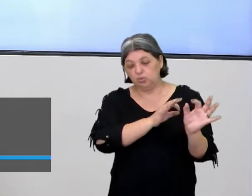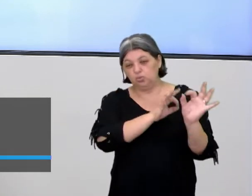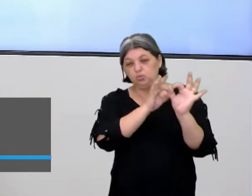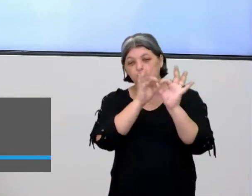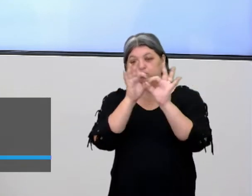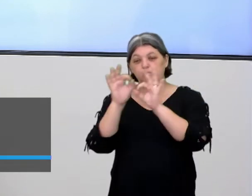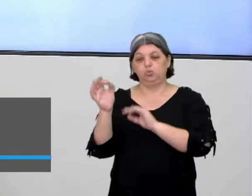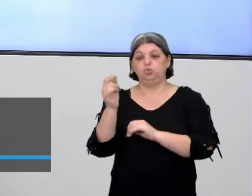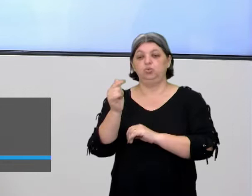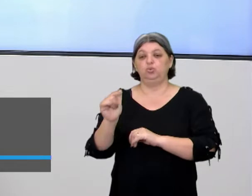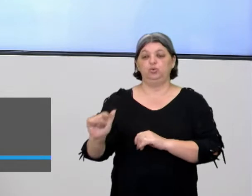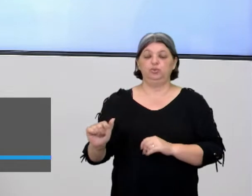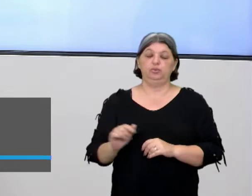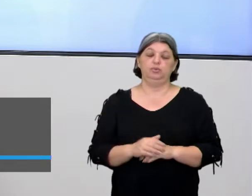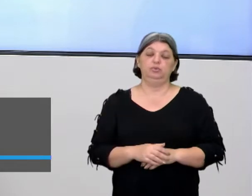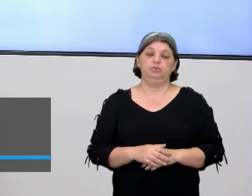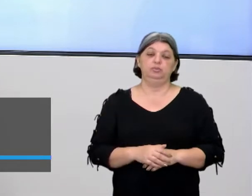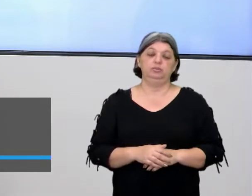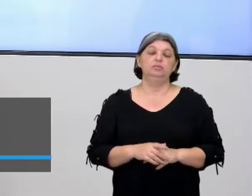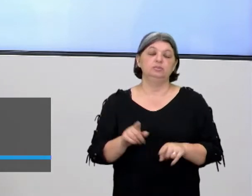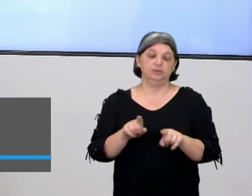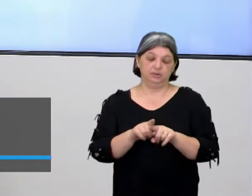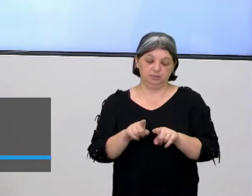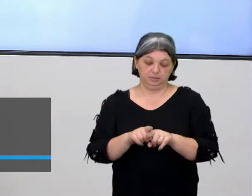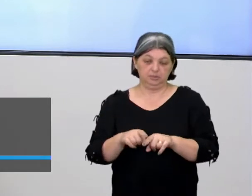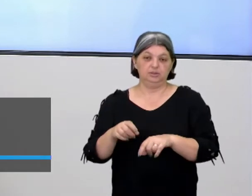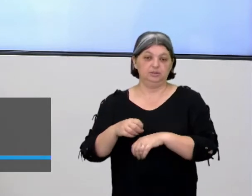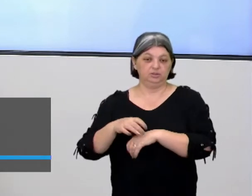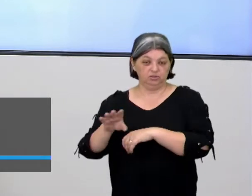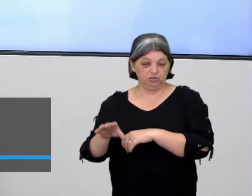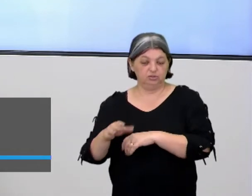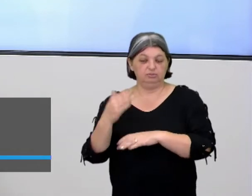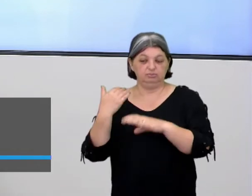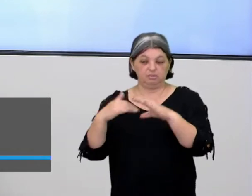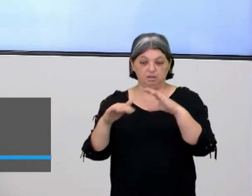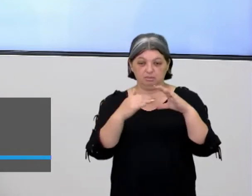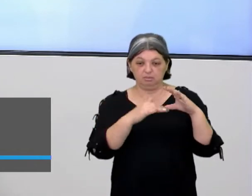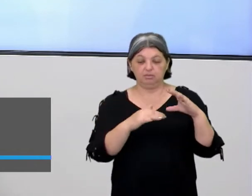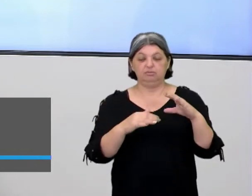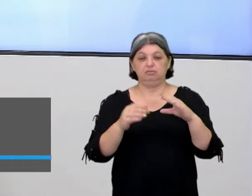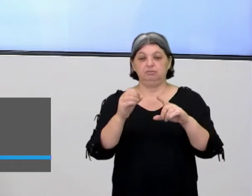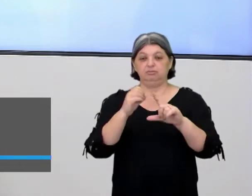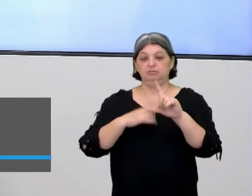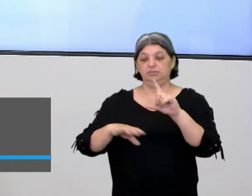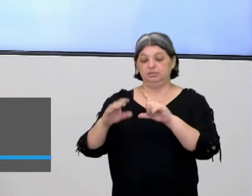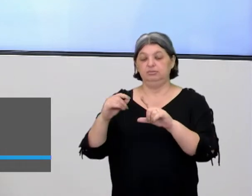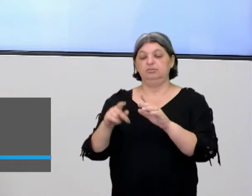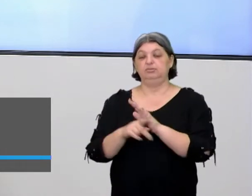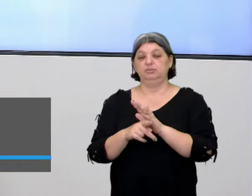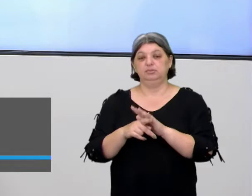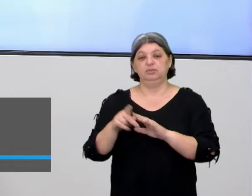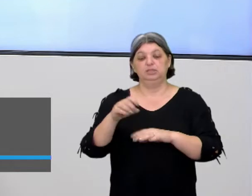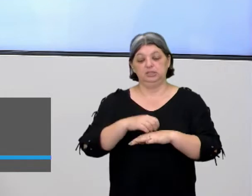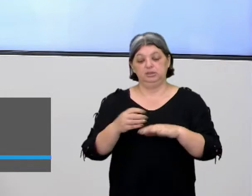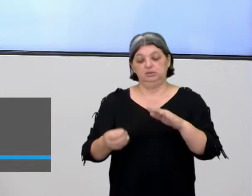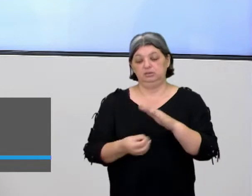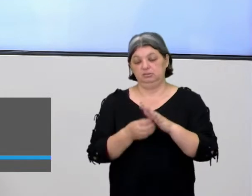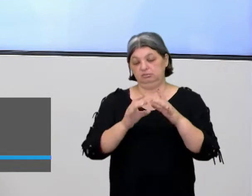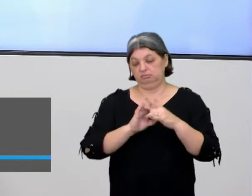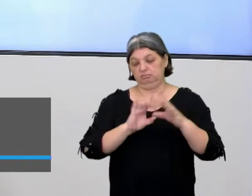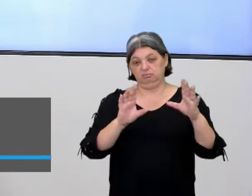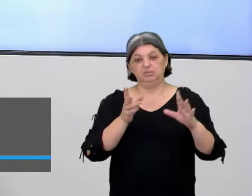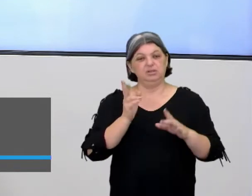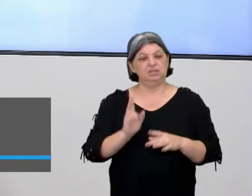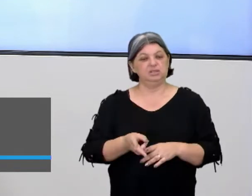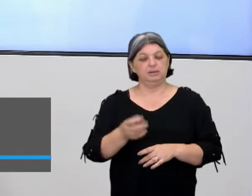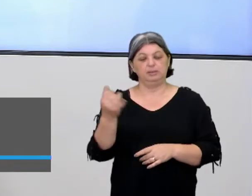Se achar por bem, né? Recomende as aulas, né? Elas estão disponíveis para vocês aí no repositório. É sempre importante